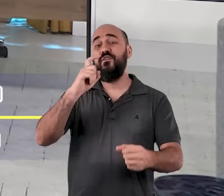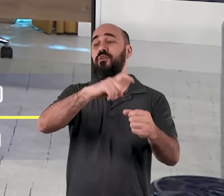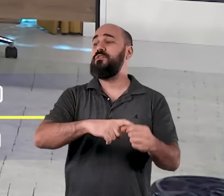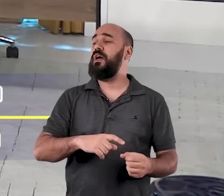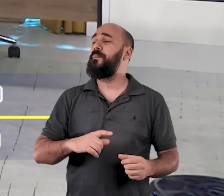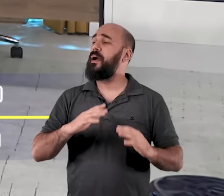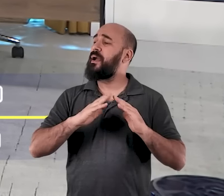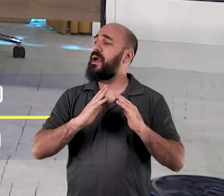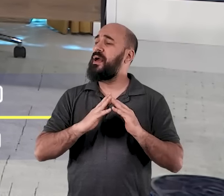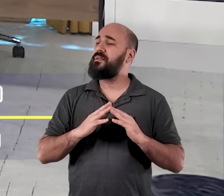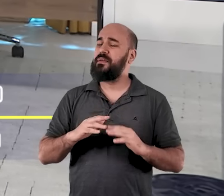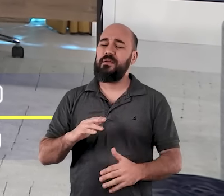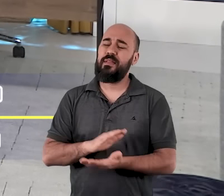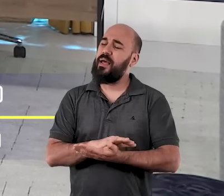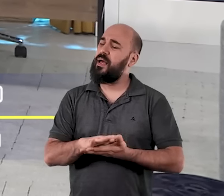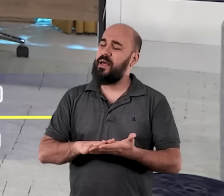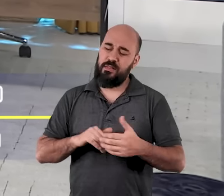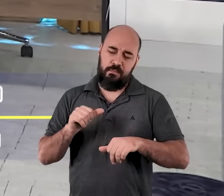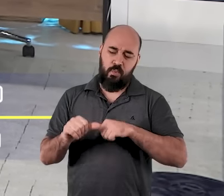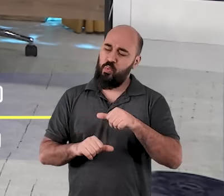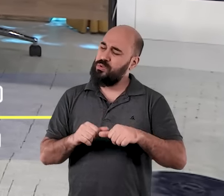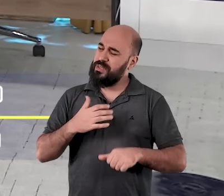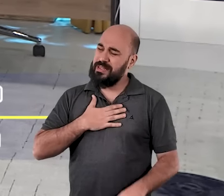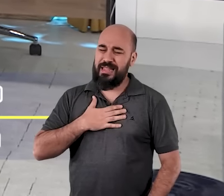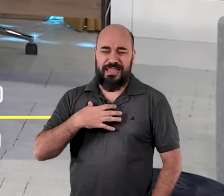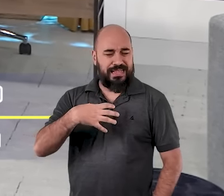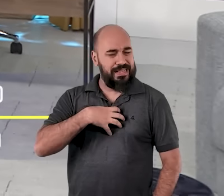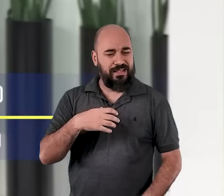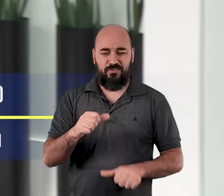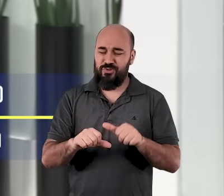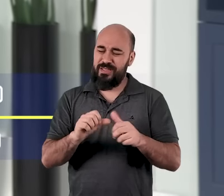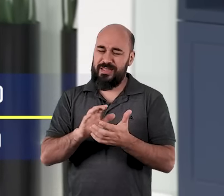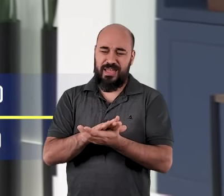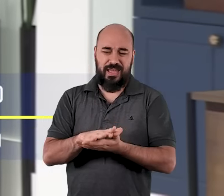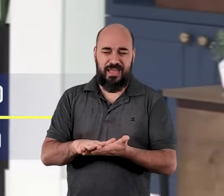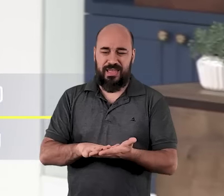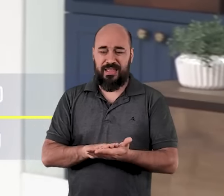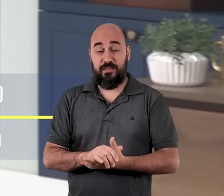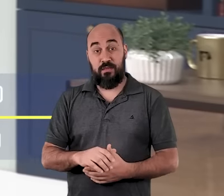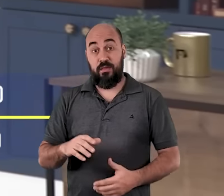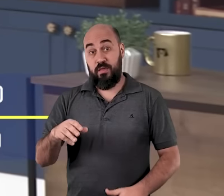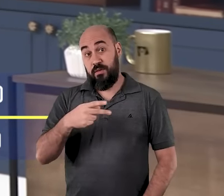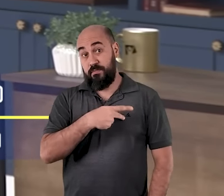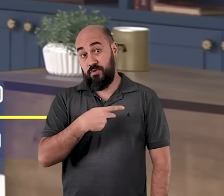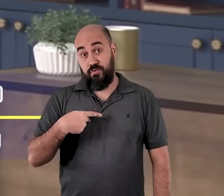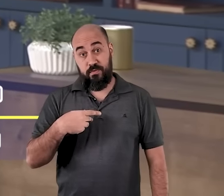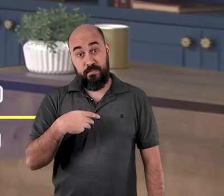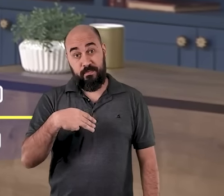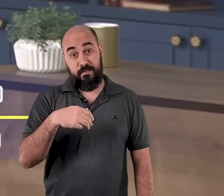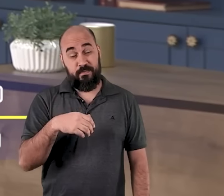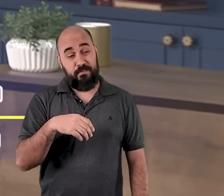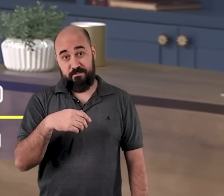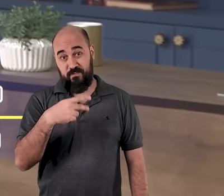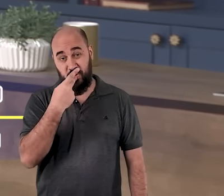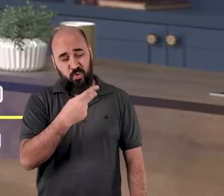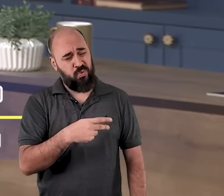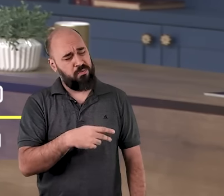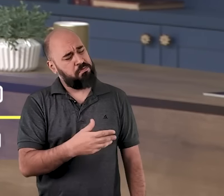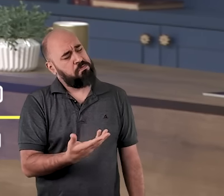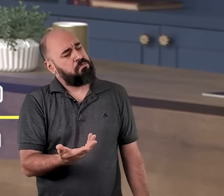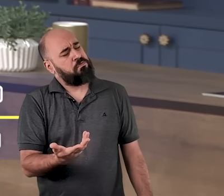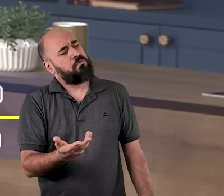nada muda, não é, pastor? Tudo continua da mesma forma. E o pastor Marcelo disse assim para ele: como que você quer dizer, o